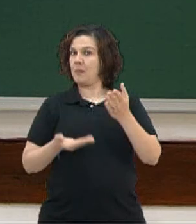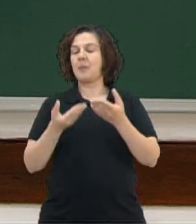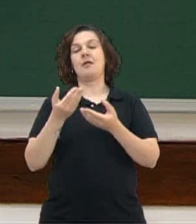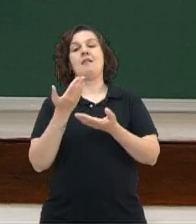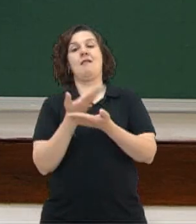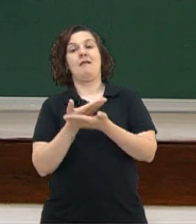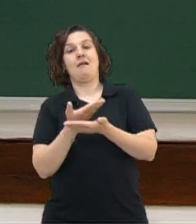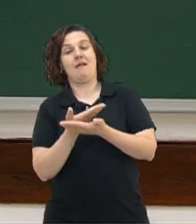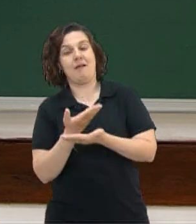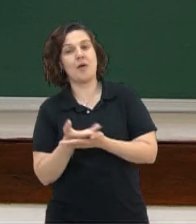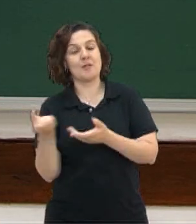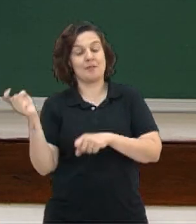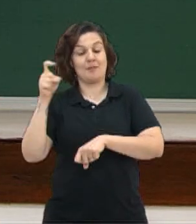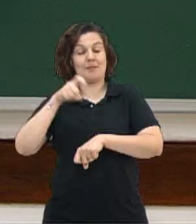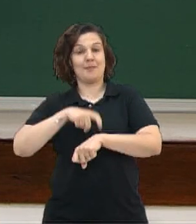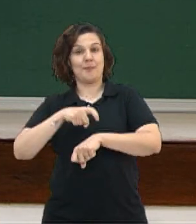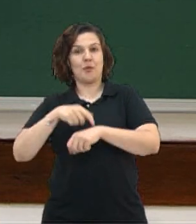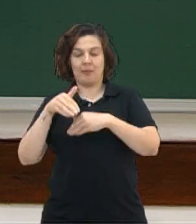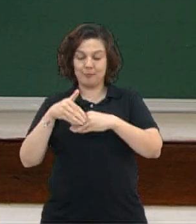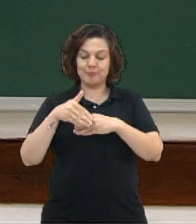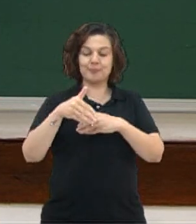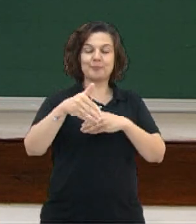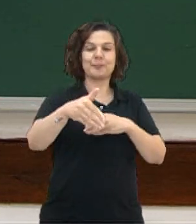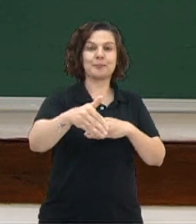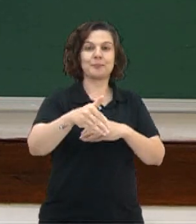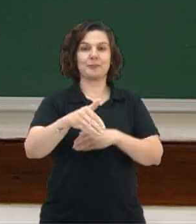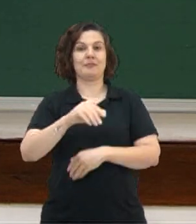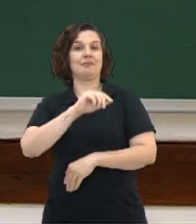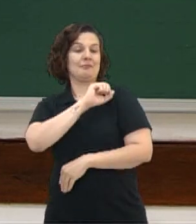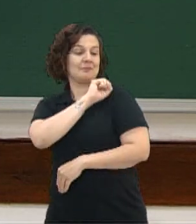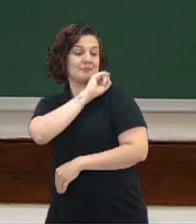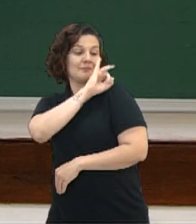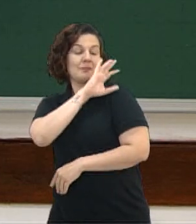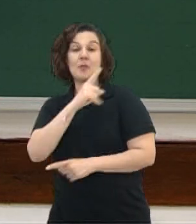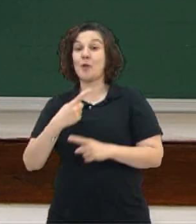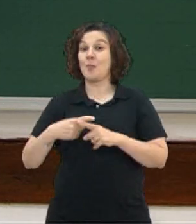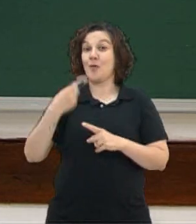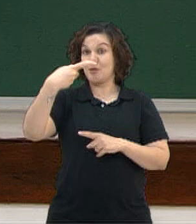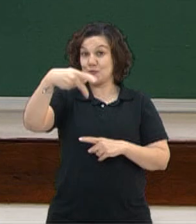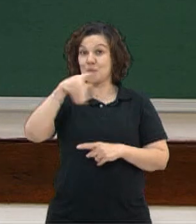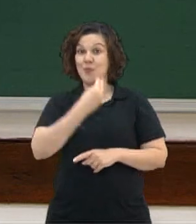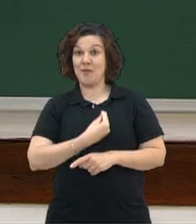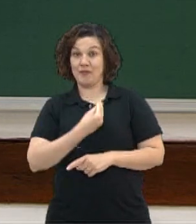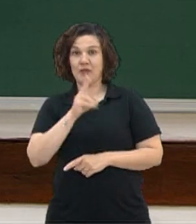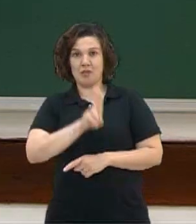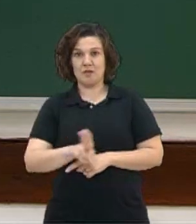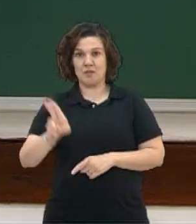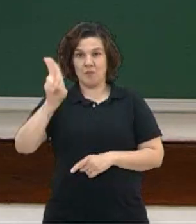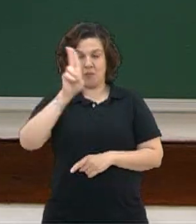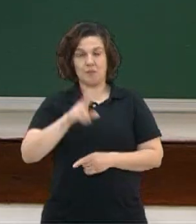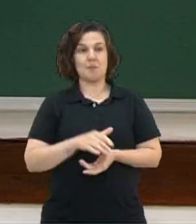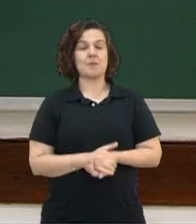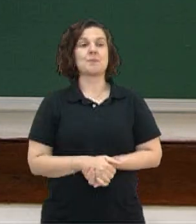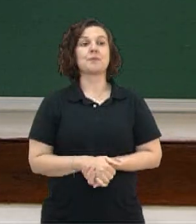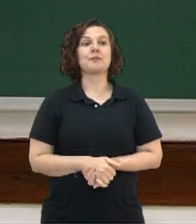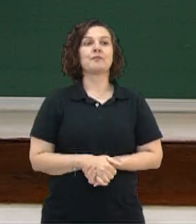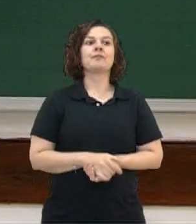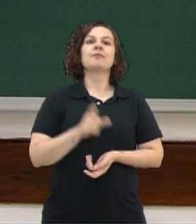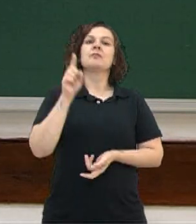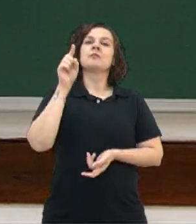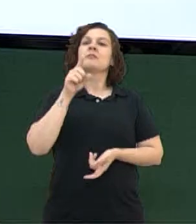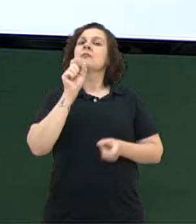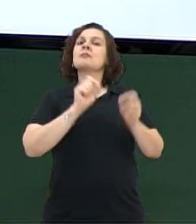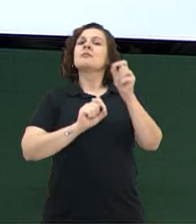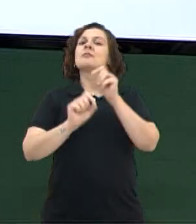aula, não apenas nesse momento, mas ao longo de todo o seu ensino médio e em outros momentos da sua vida também. Dando continuidade aqui, ó, o que